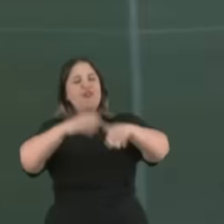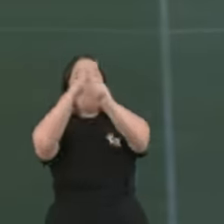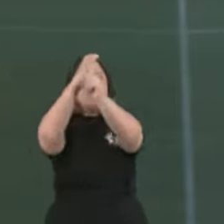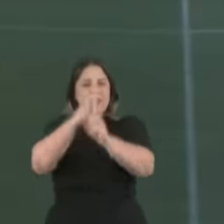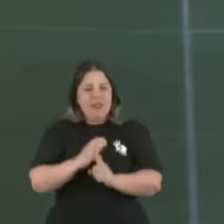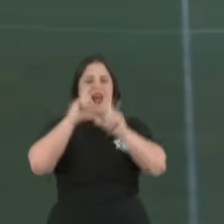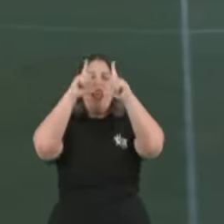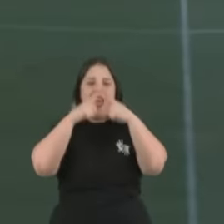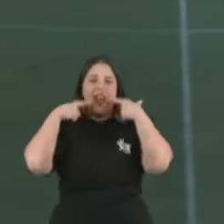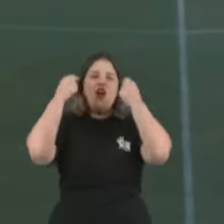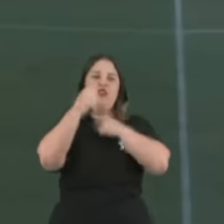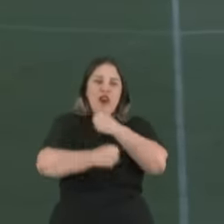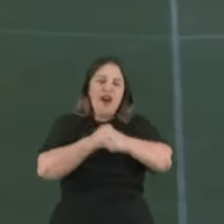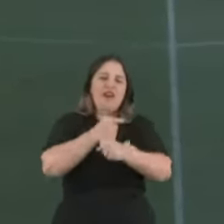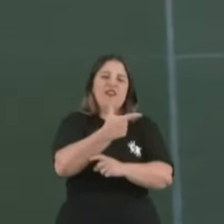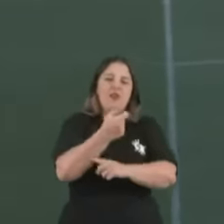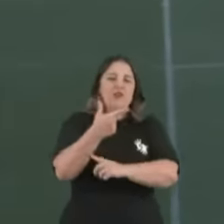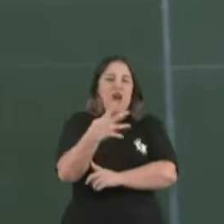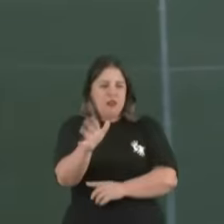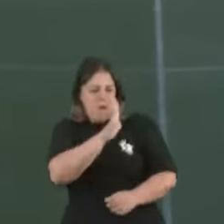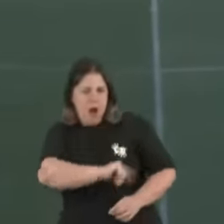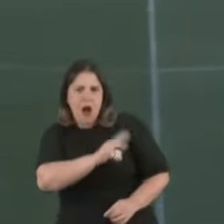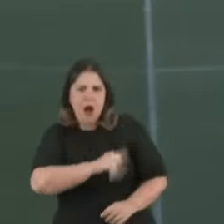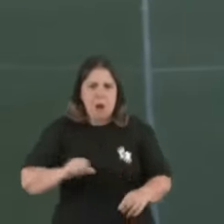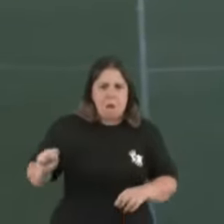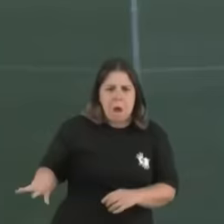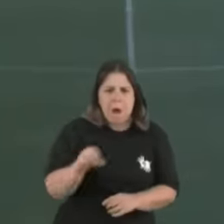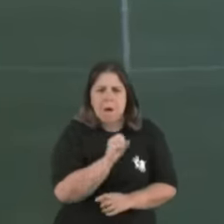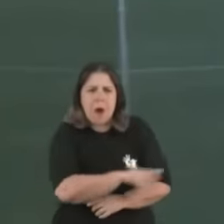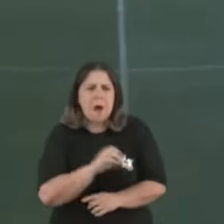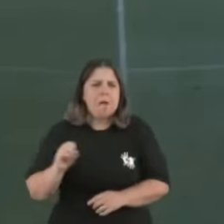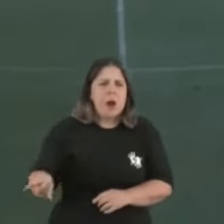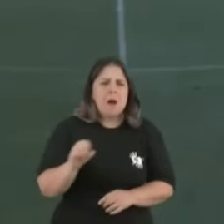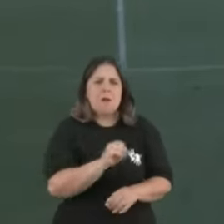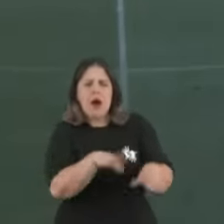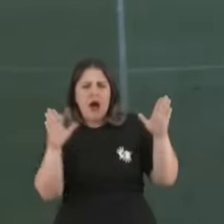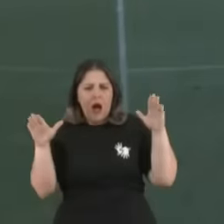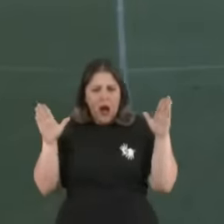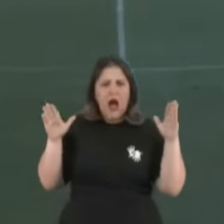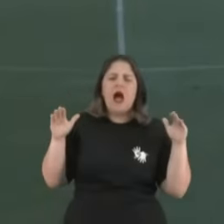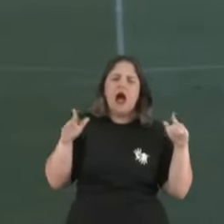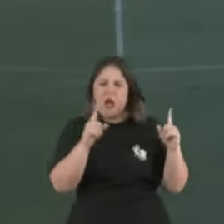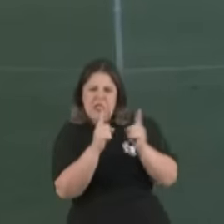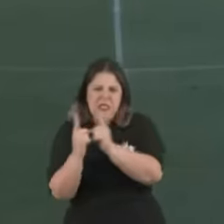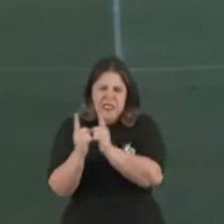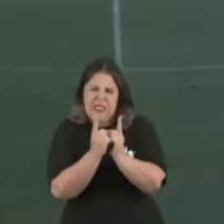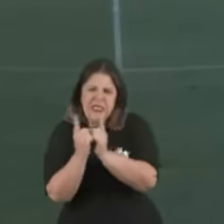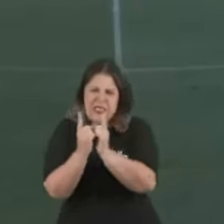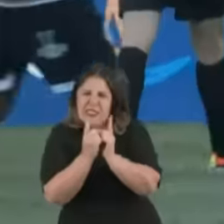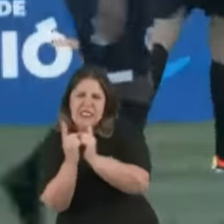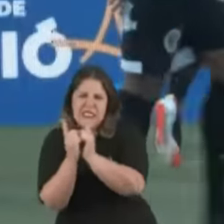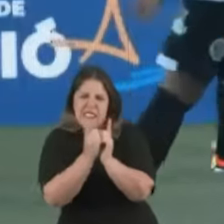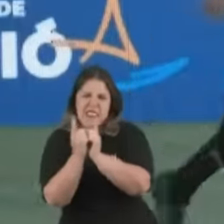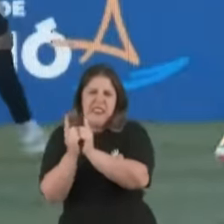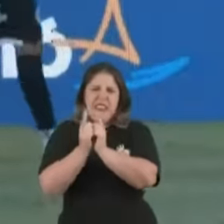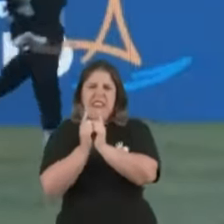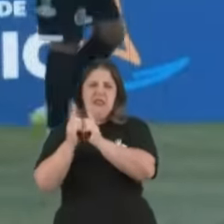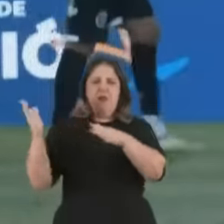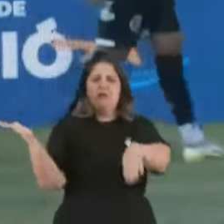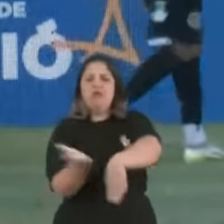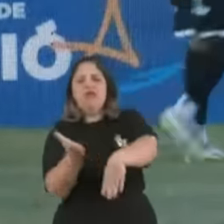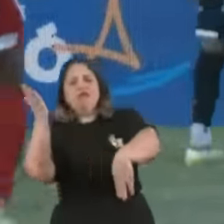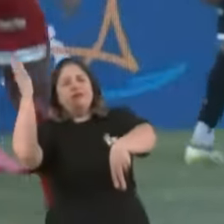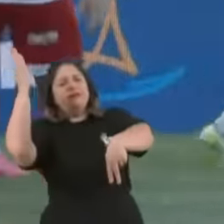CRB, mas o Asa já detém a redonda. Na disputa ali, o Jorginho, rapaz, foi atingido com o braço